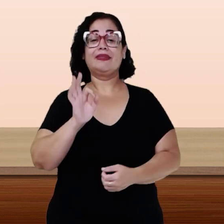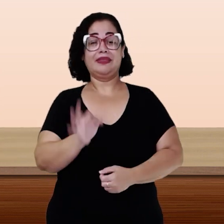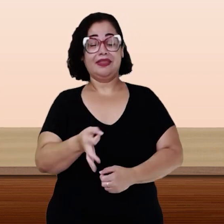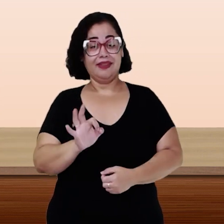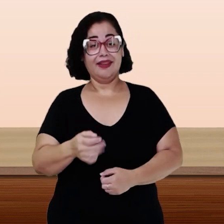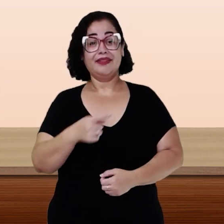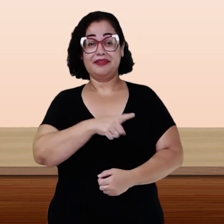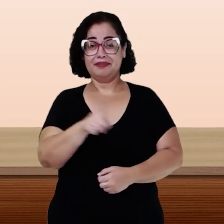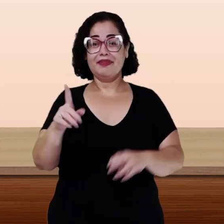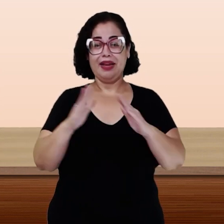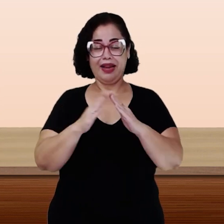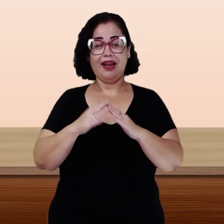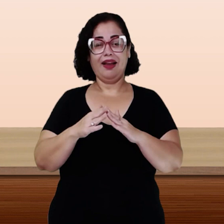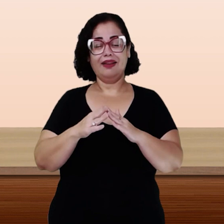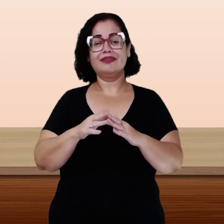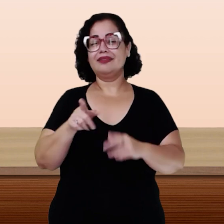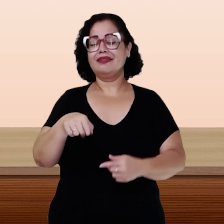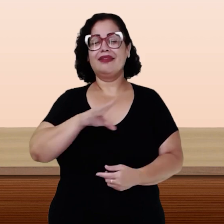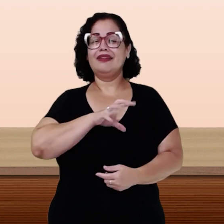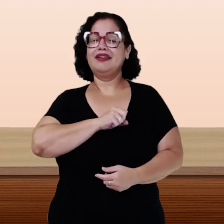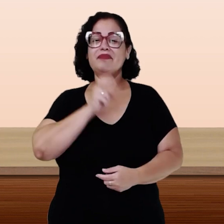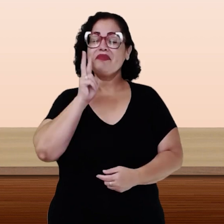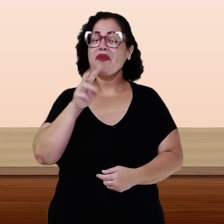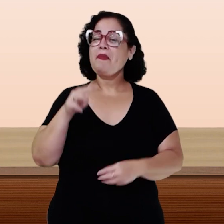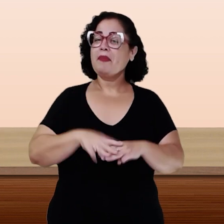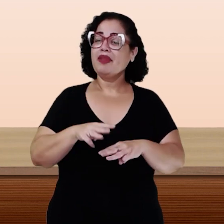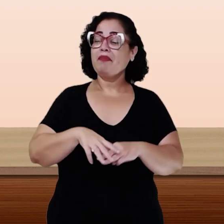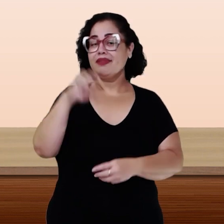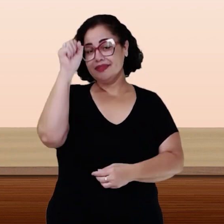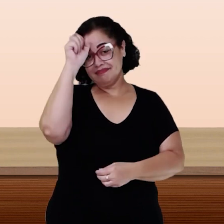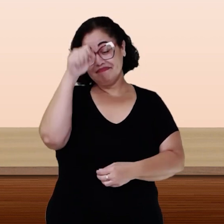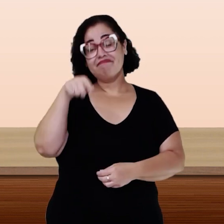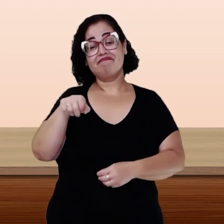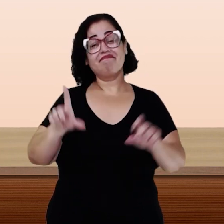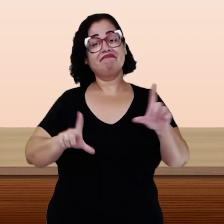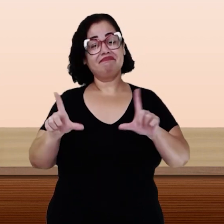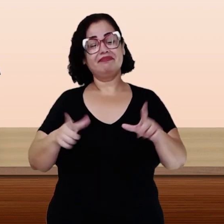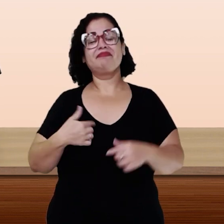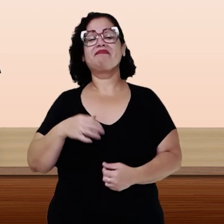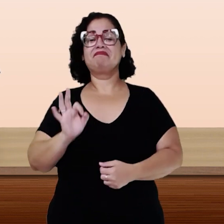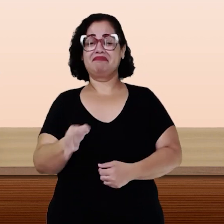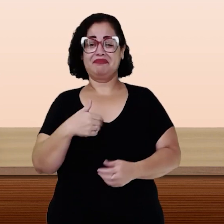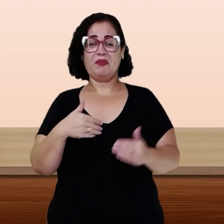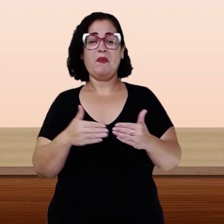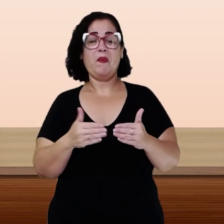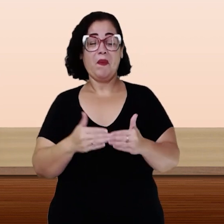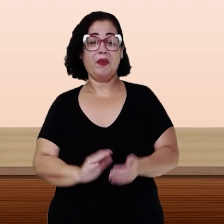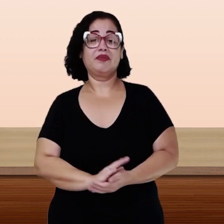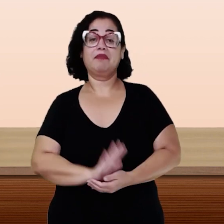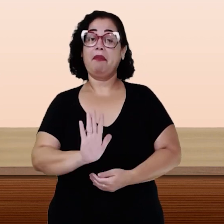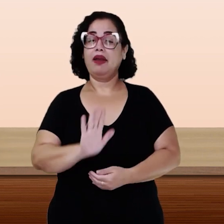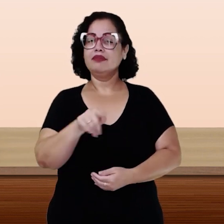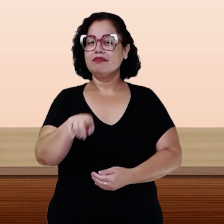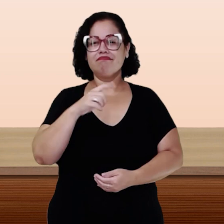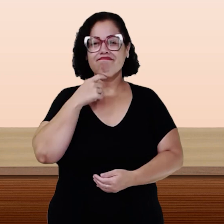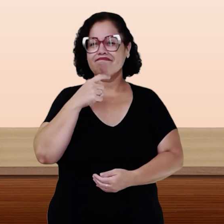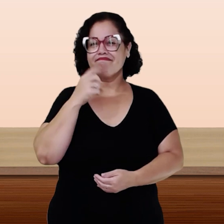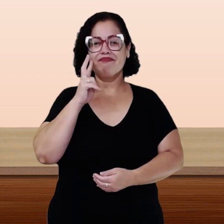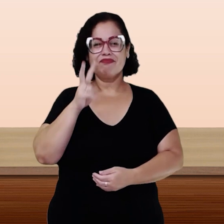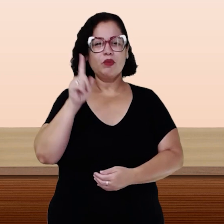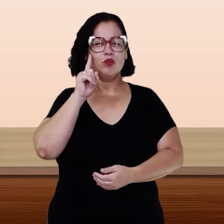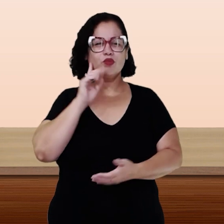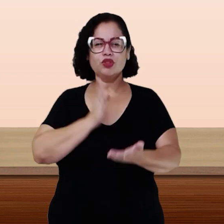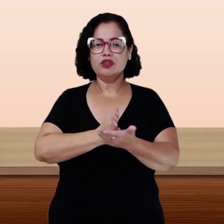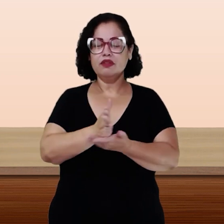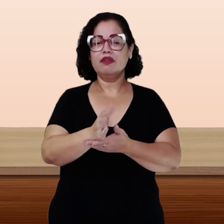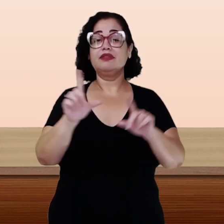tenho certeza que o pessoal de casa ama aprender matemática assistindo TV. Eu também tenho, Lívia, mas olha, quem não consegue ver